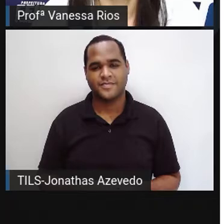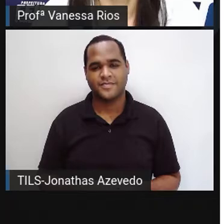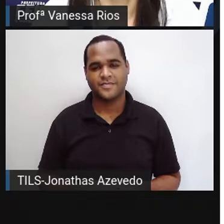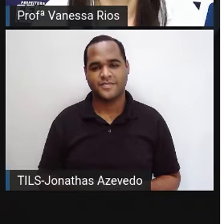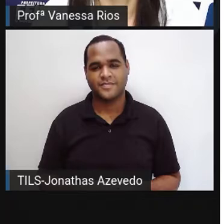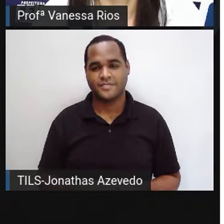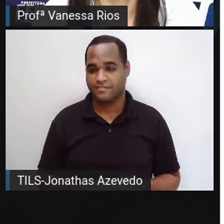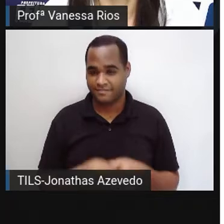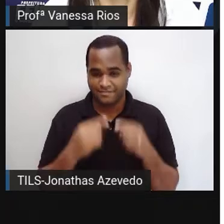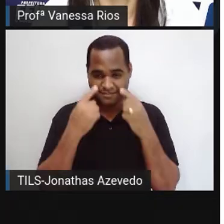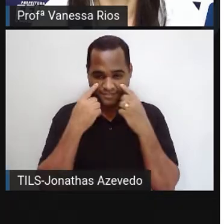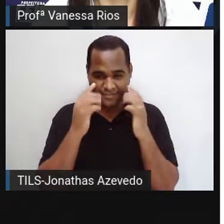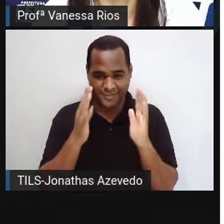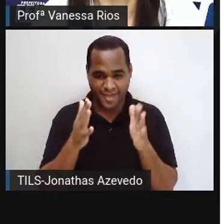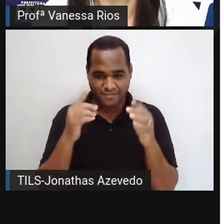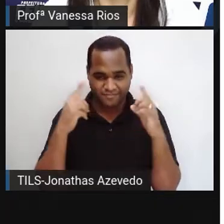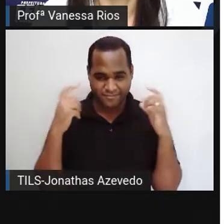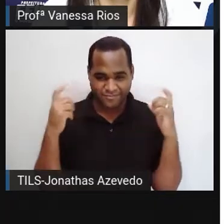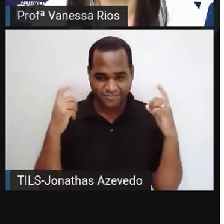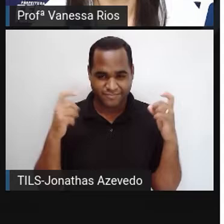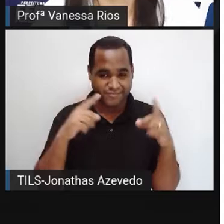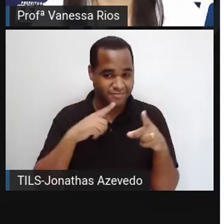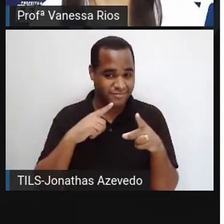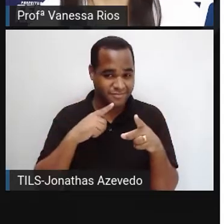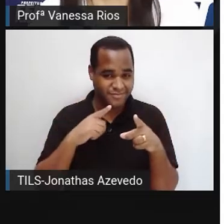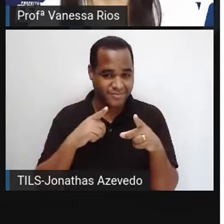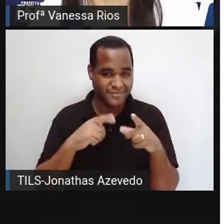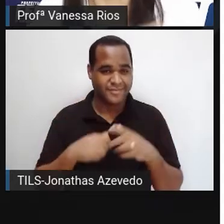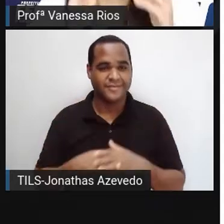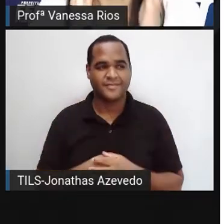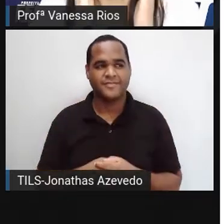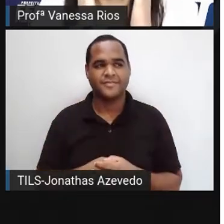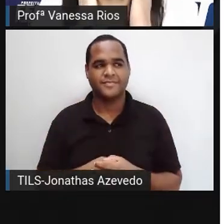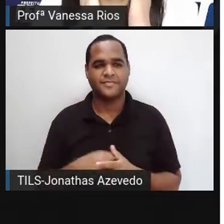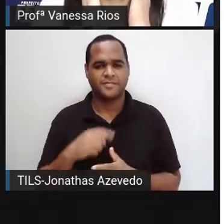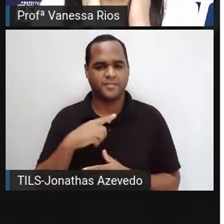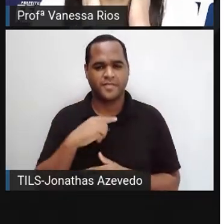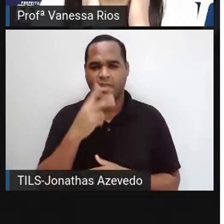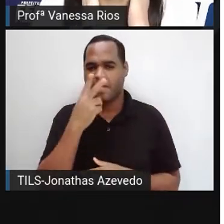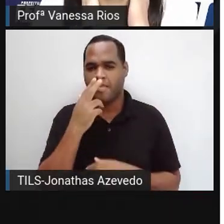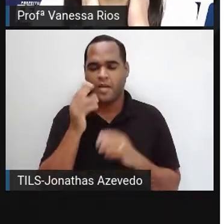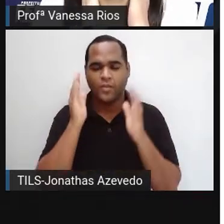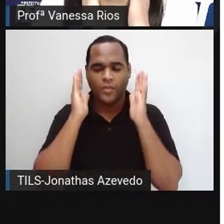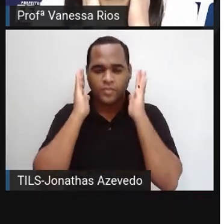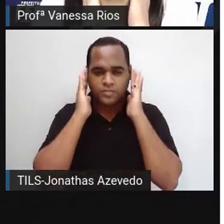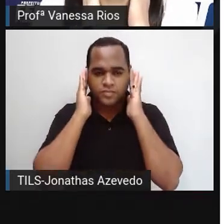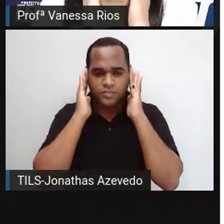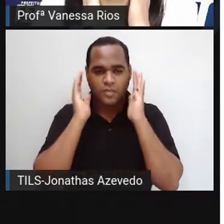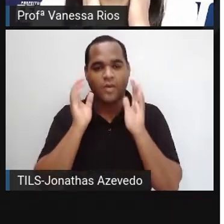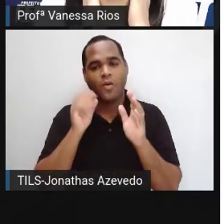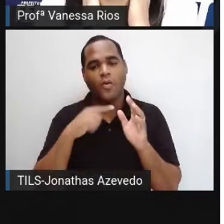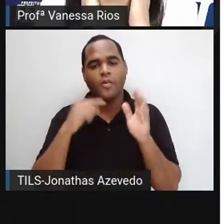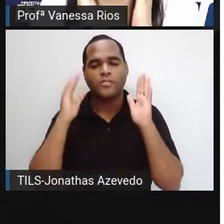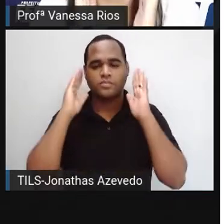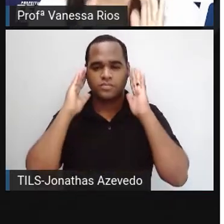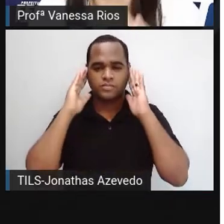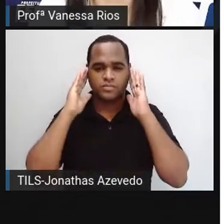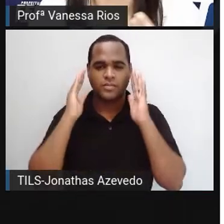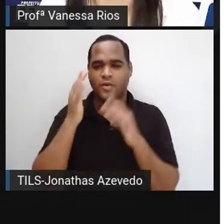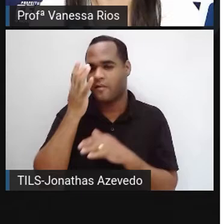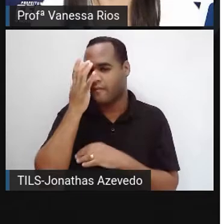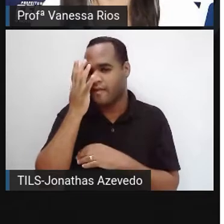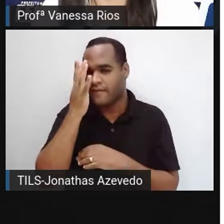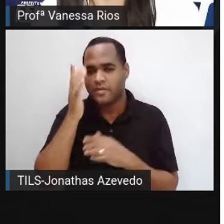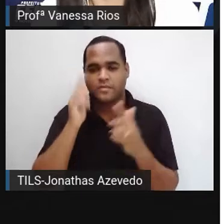E aí, ouviram alguma coisa? Às vezes, se a gente tapar aqui, ó, os nossos ouvidos, né, facilita ouvir pelo menos